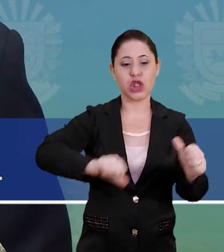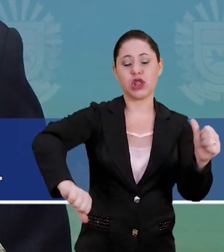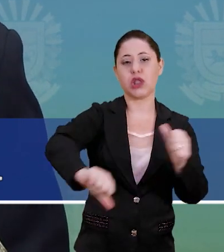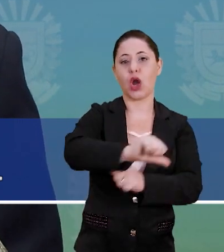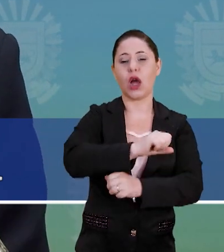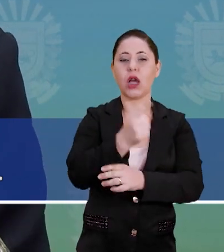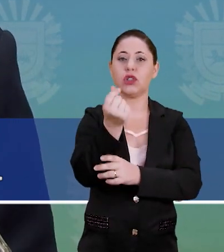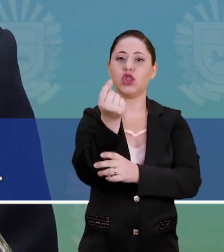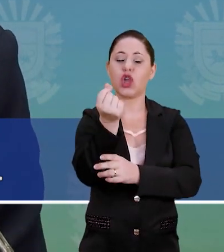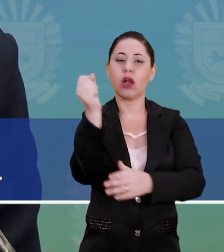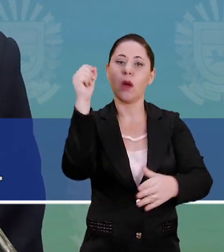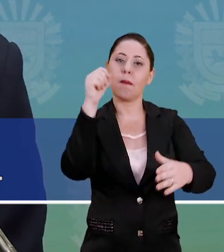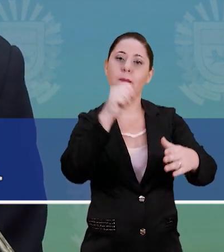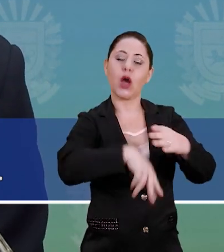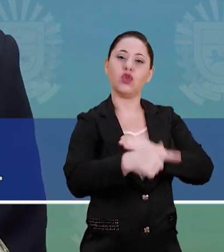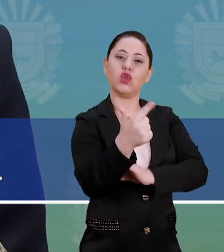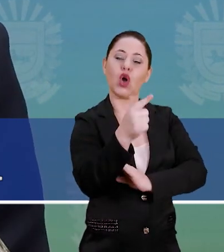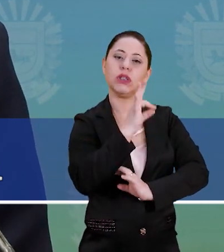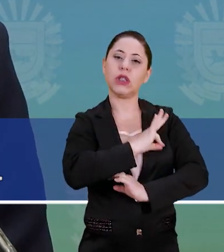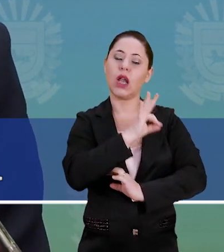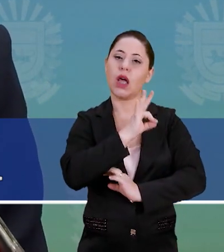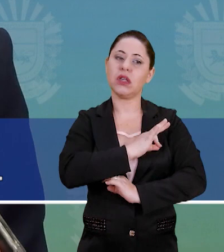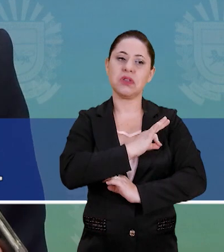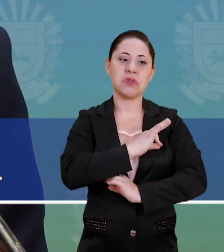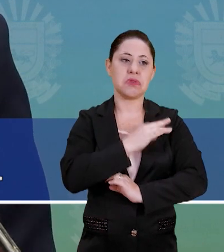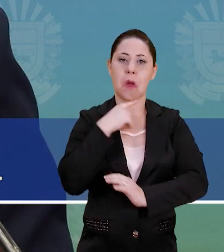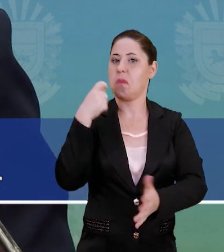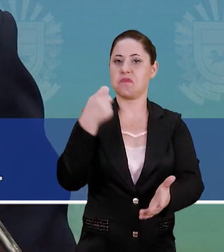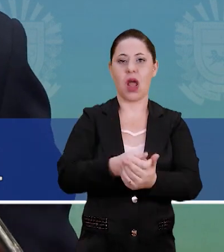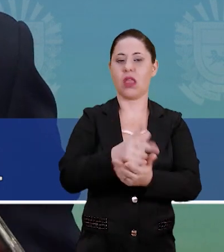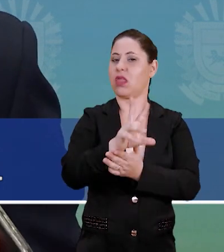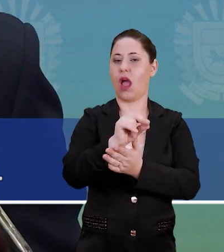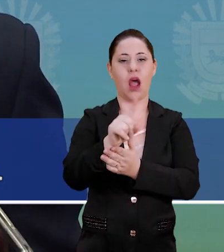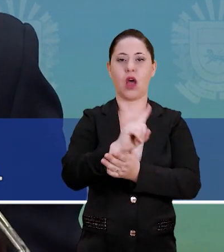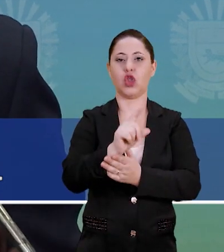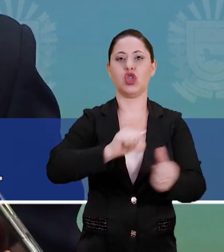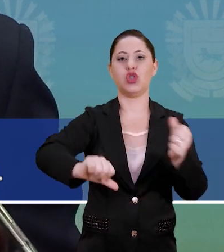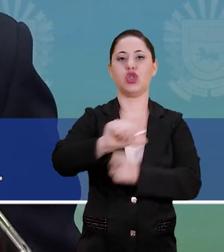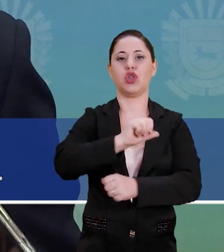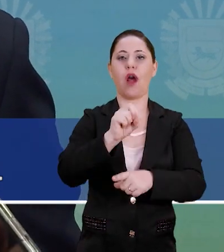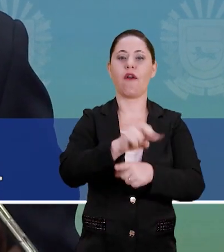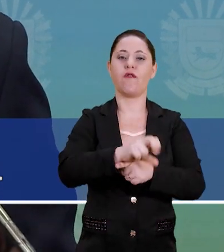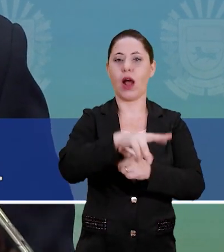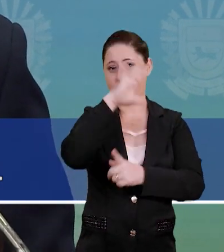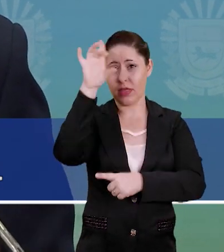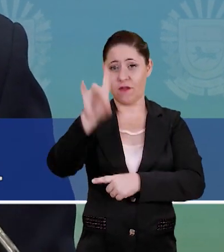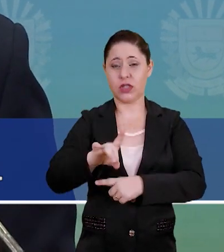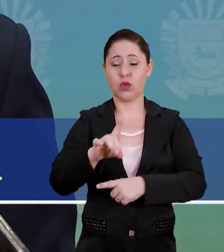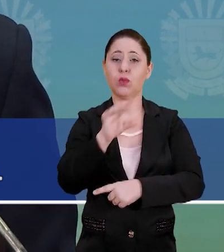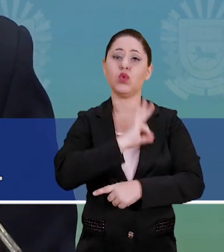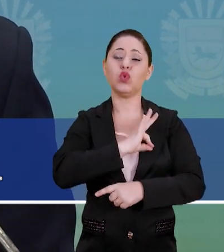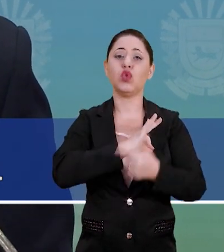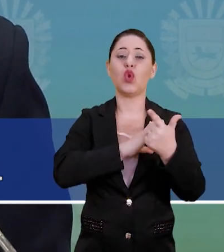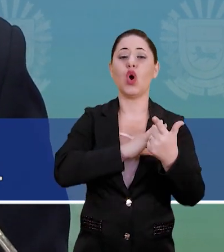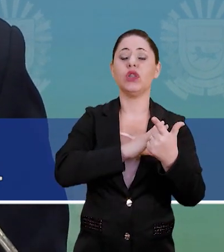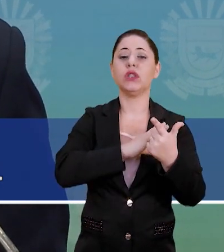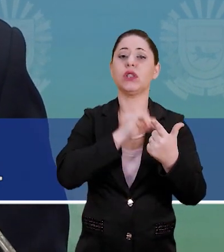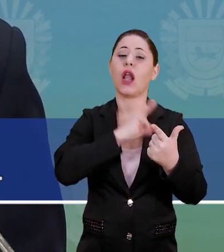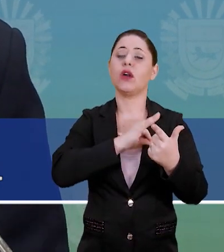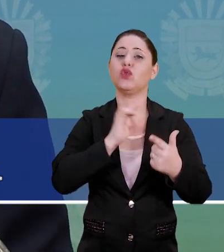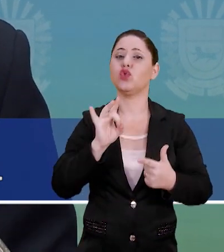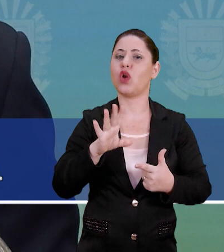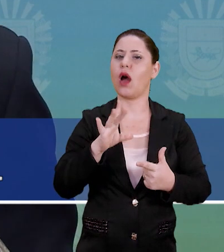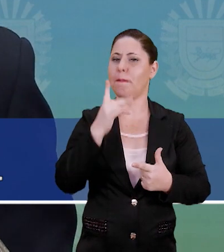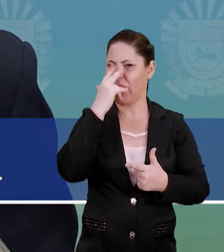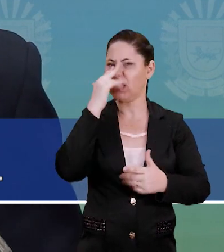pode depositar num fundo, né, 2 salários mínimos e ele não está mais obrigado a fazer essa contratação. Acho que